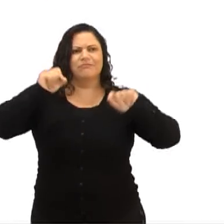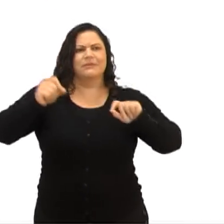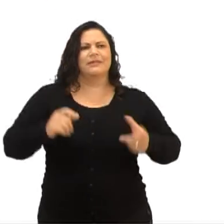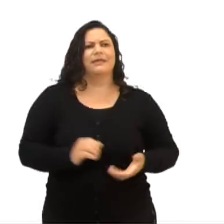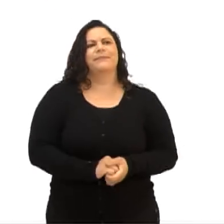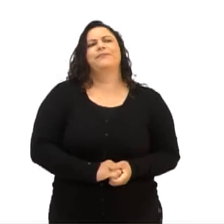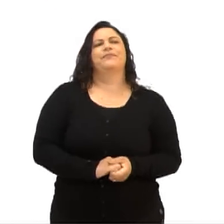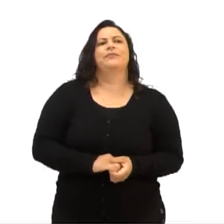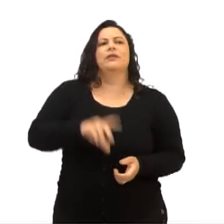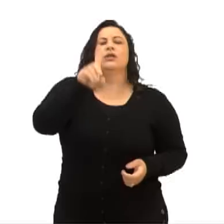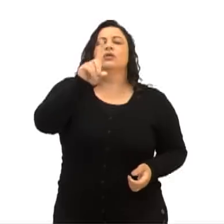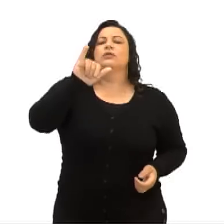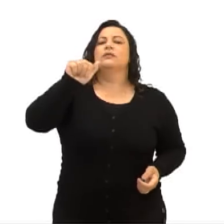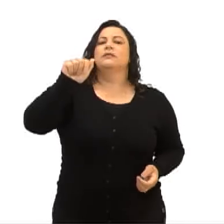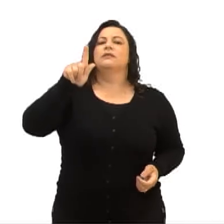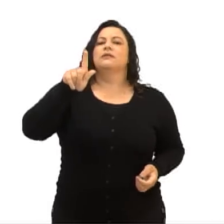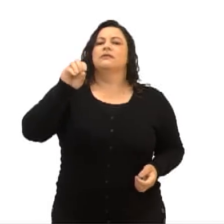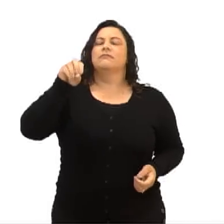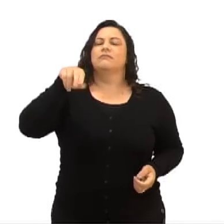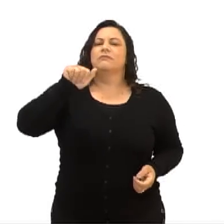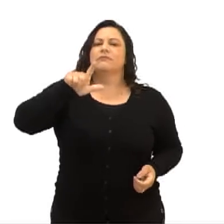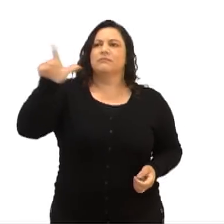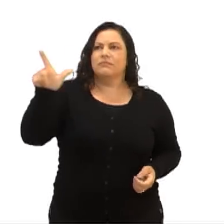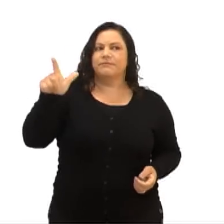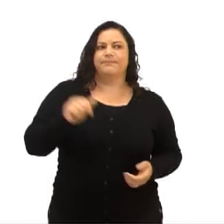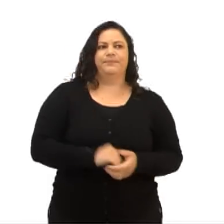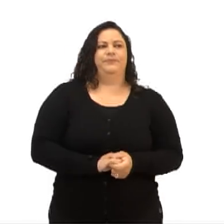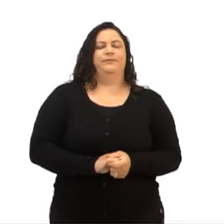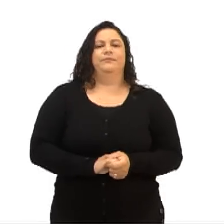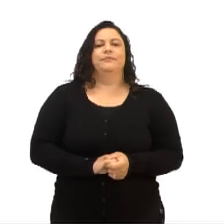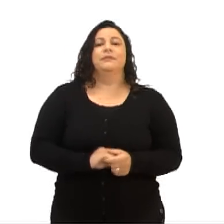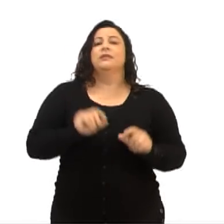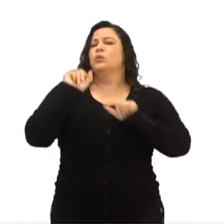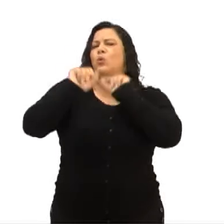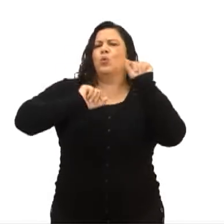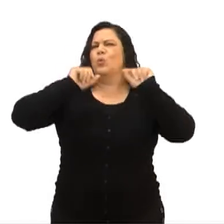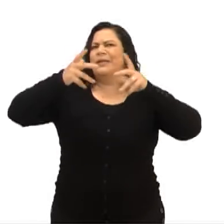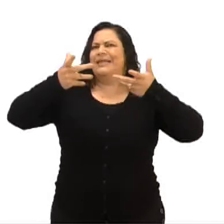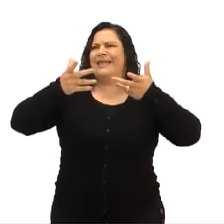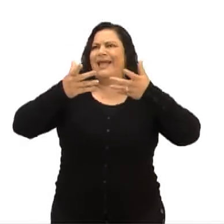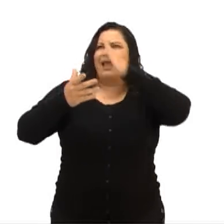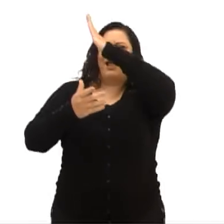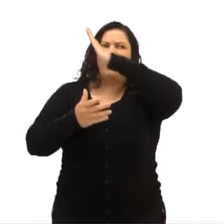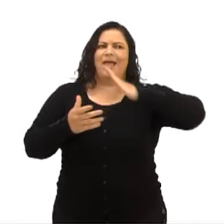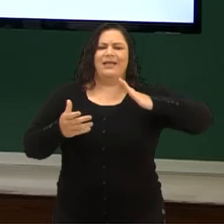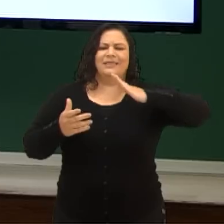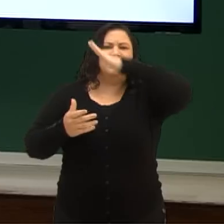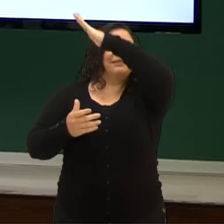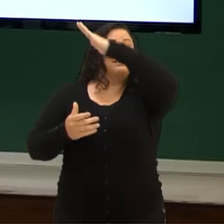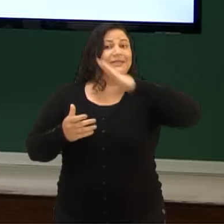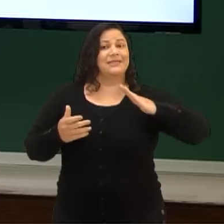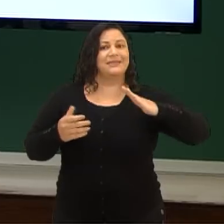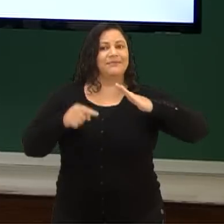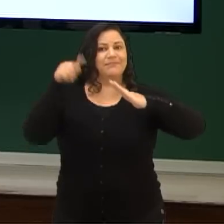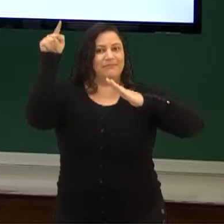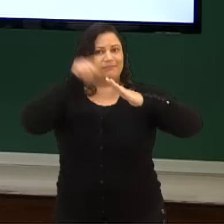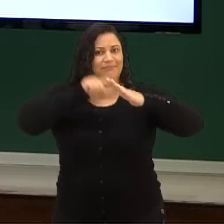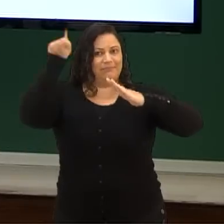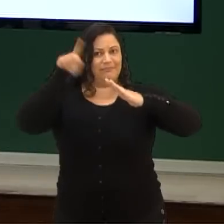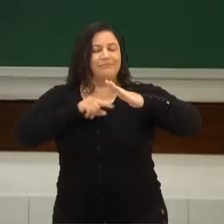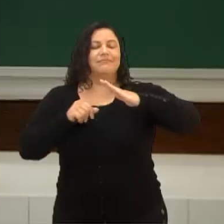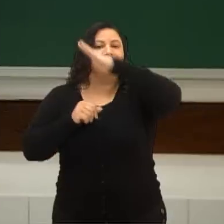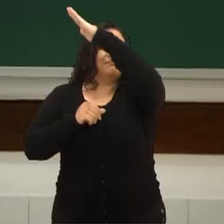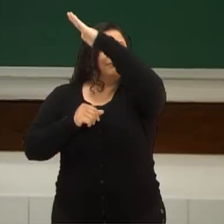que é uma diagonal? É uma linha que não é nem vertical, nem horizontal. Professor, diagonal é assim? É assim. Mas vamos pensar